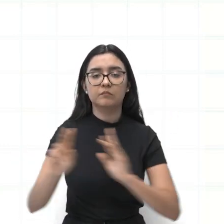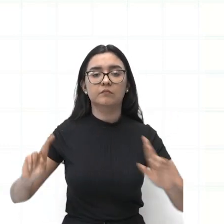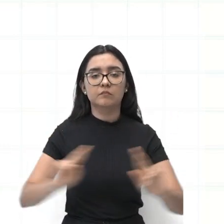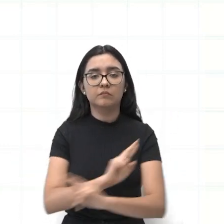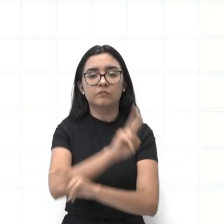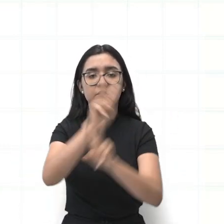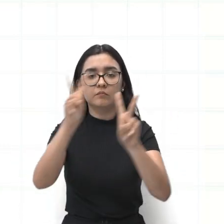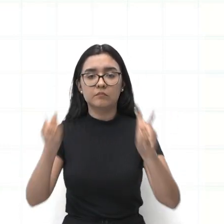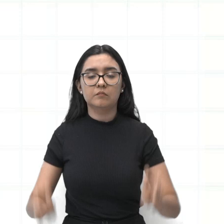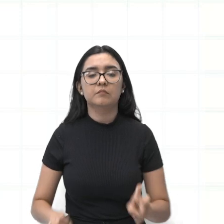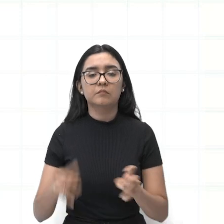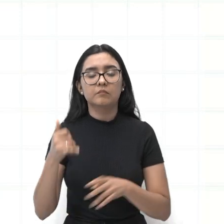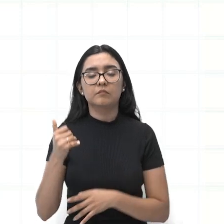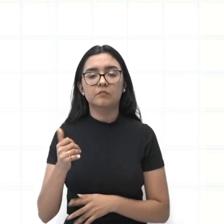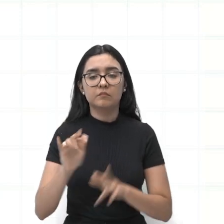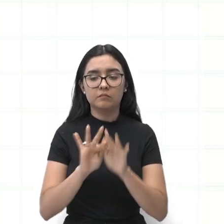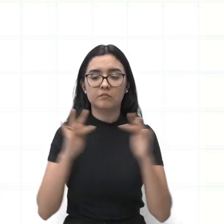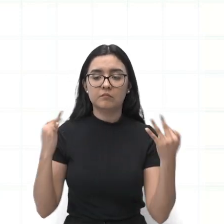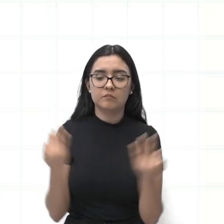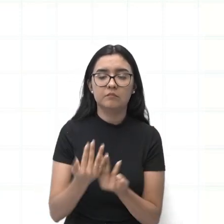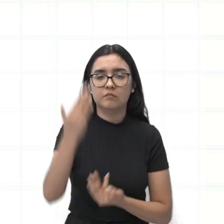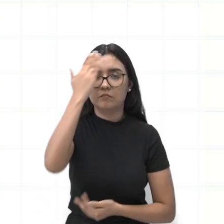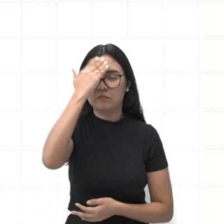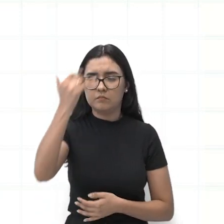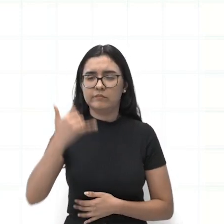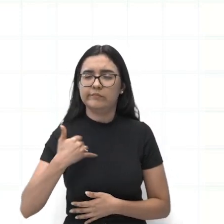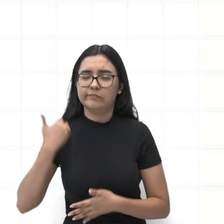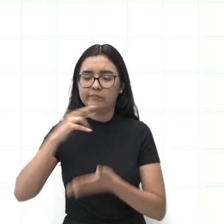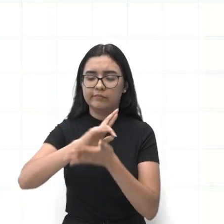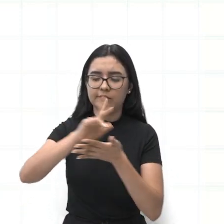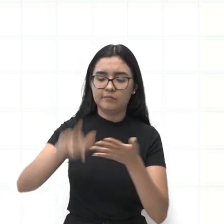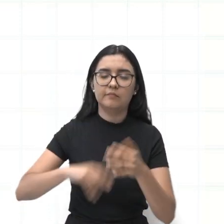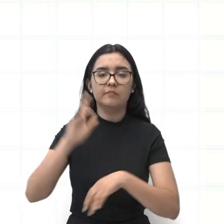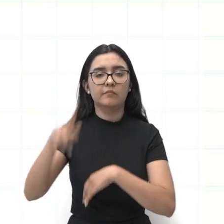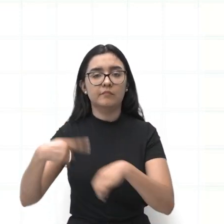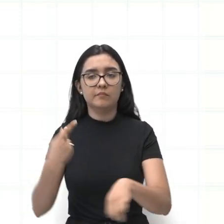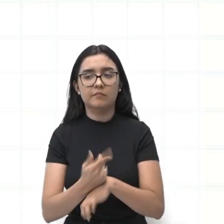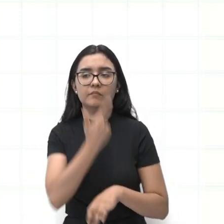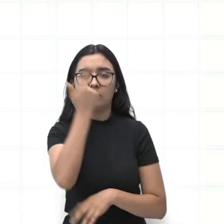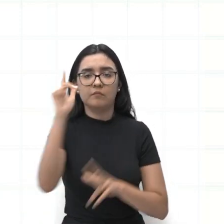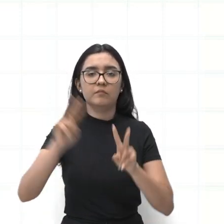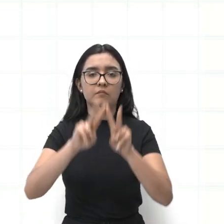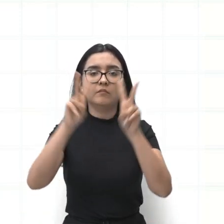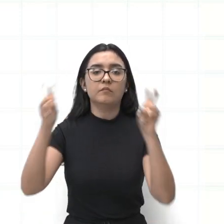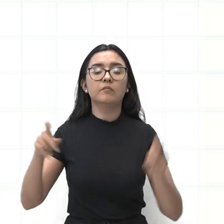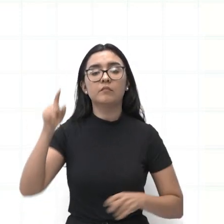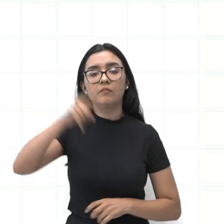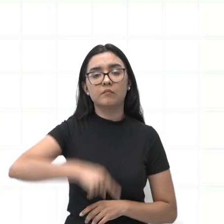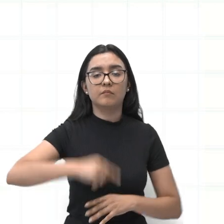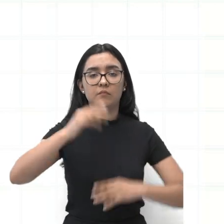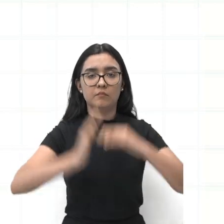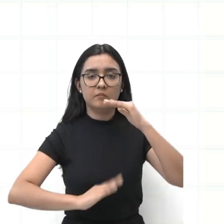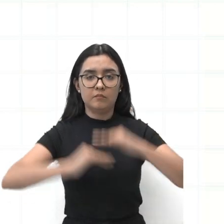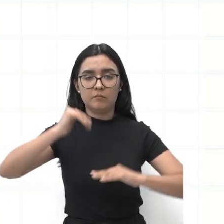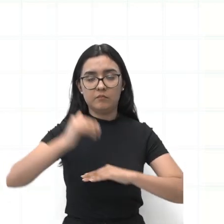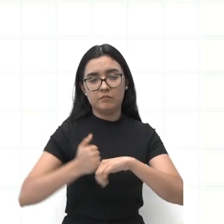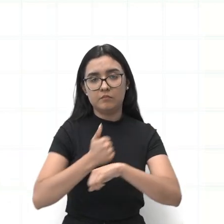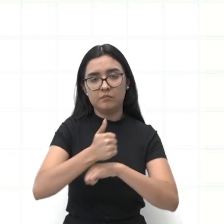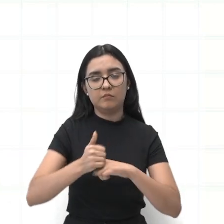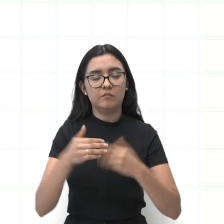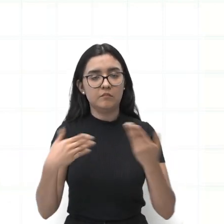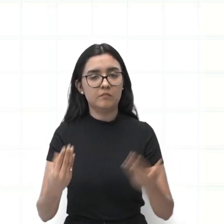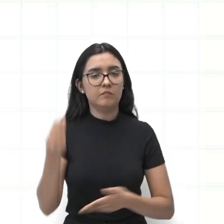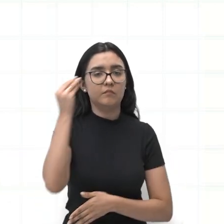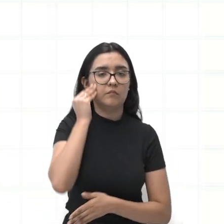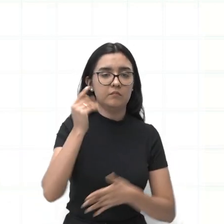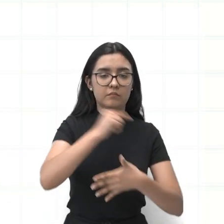família e também para saber a idade e tudo mais. E aí depois a gente vai entrar num outro assunto que seria as profissões. Vamos